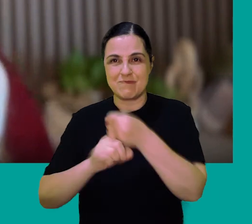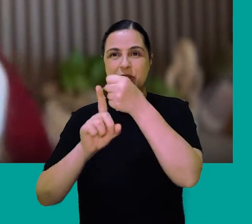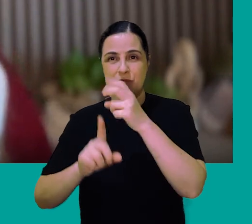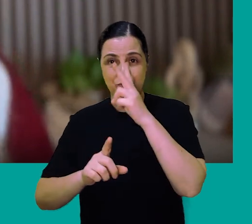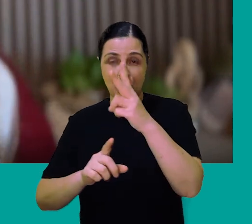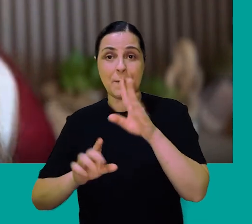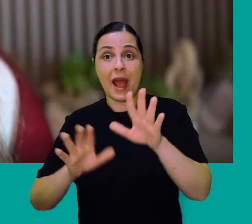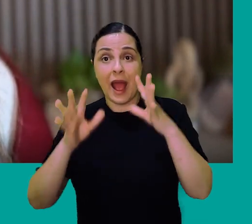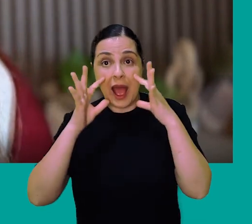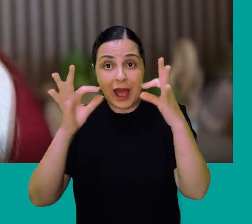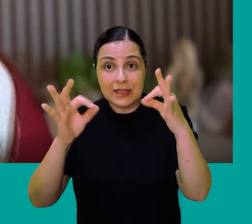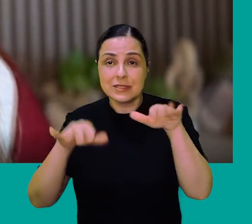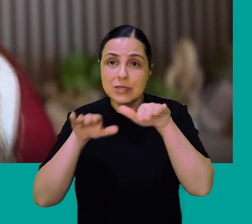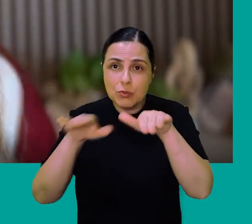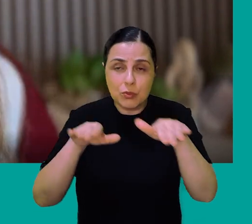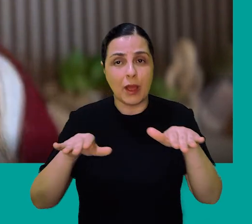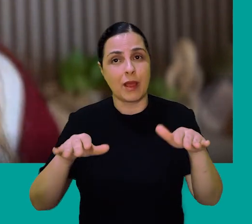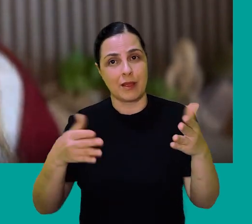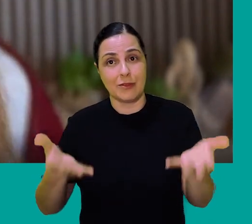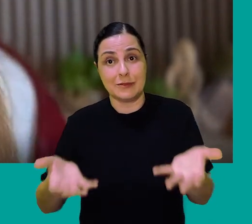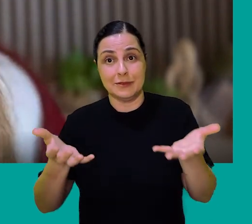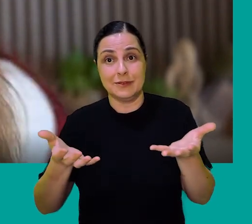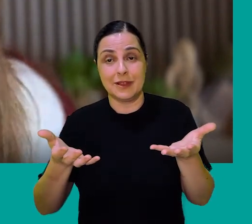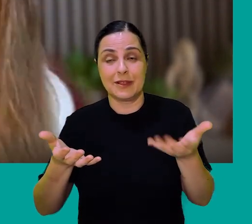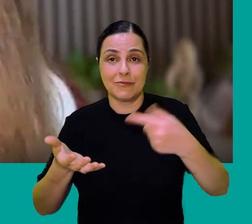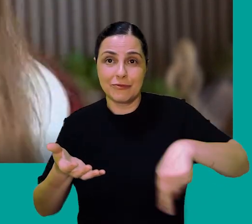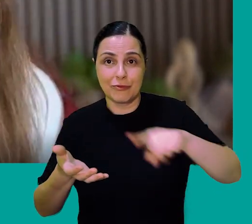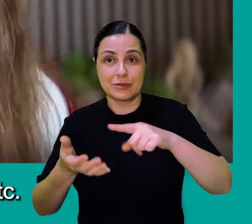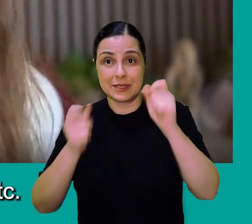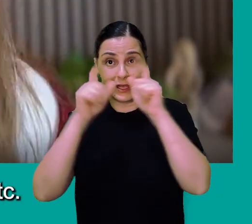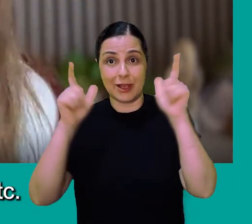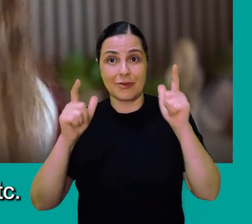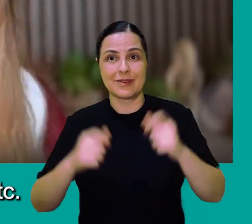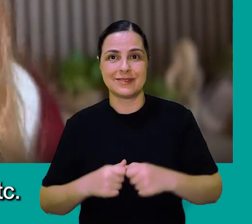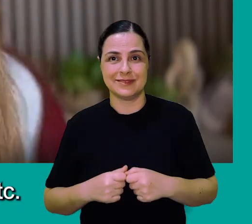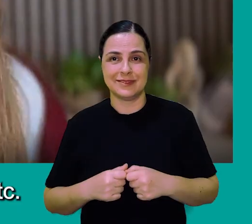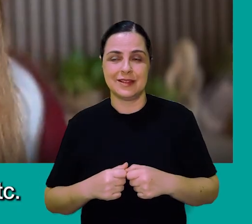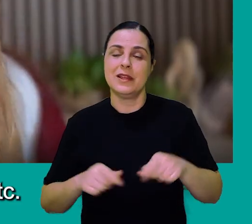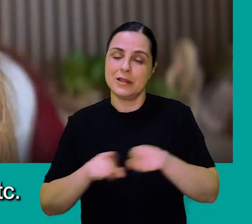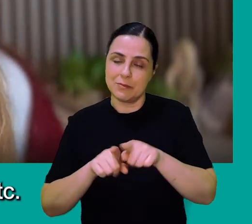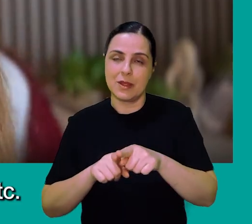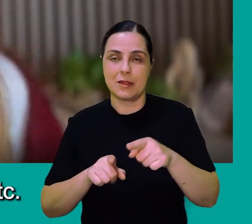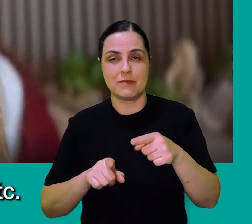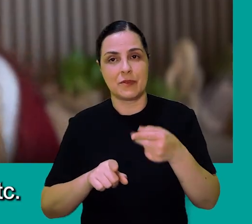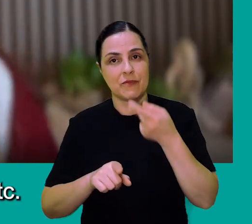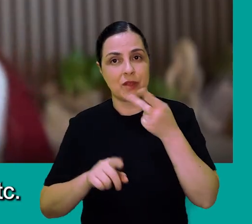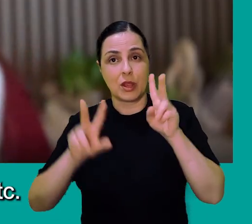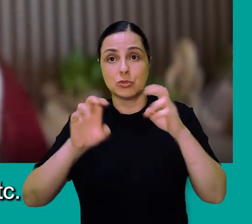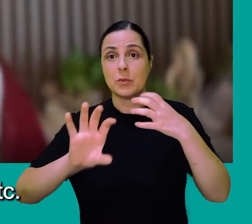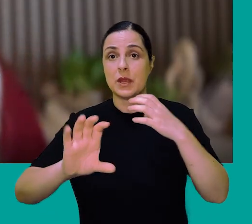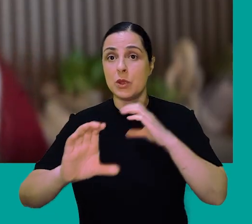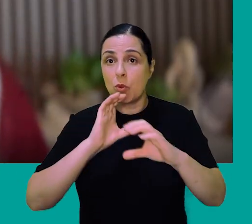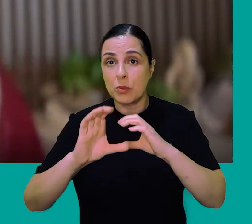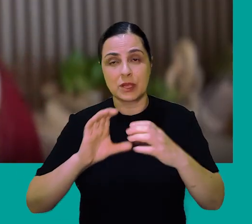atenção para como a gente se trata, né? Então, puxando aqui também sardinha, né, para comunicação empática,